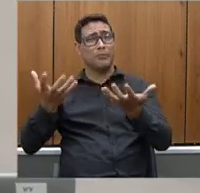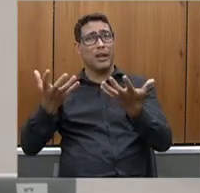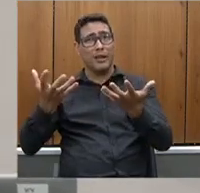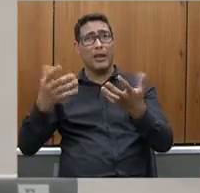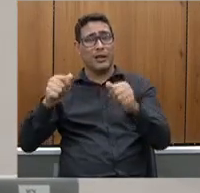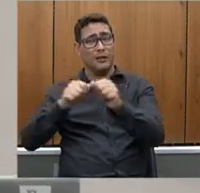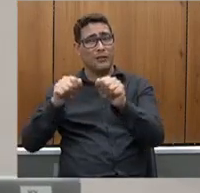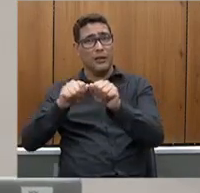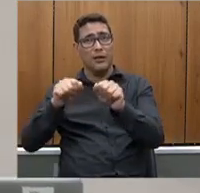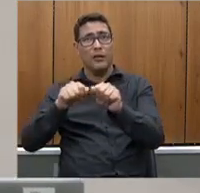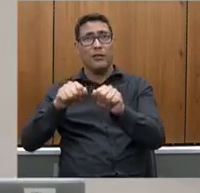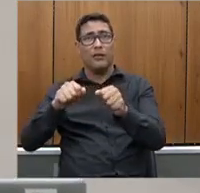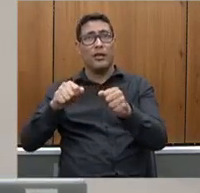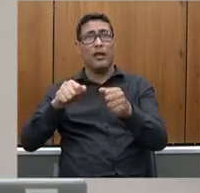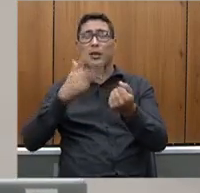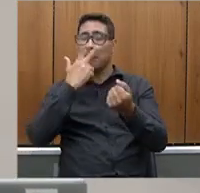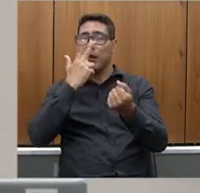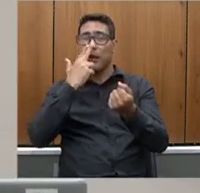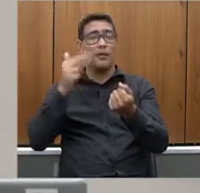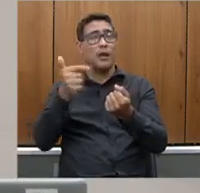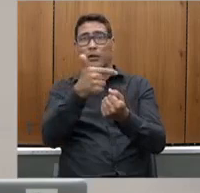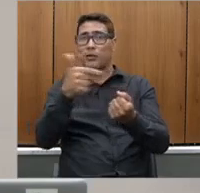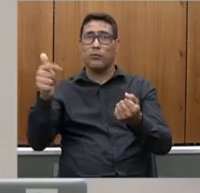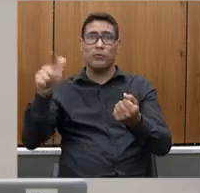não tivesse obediência